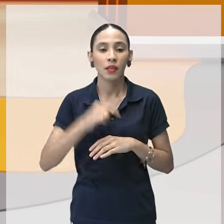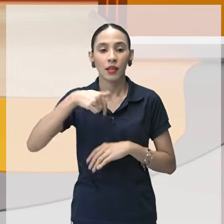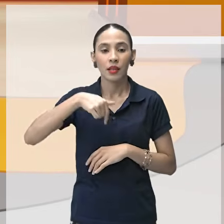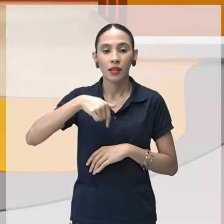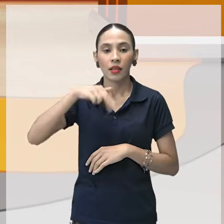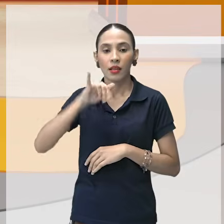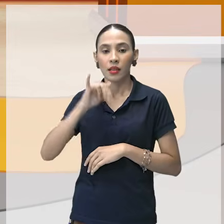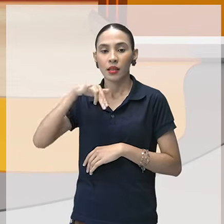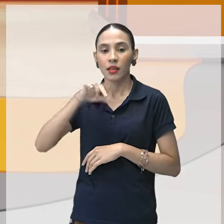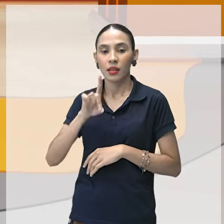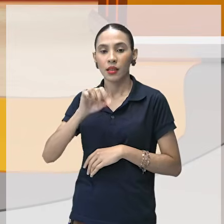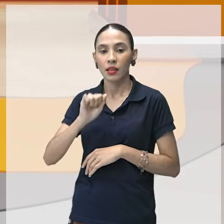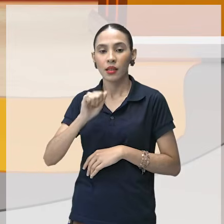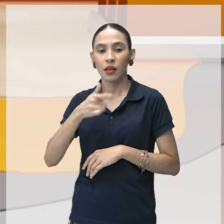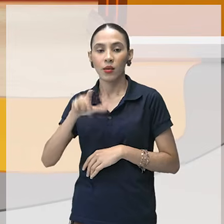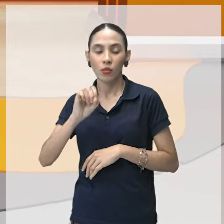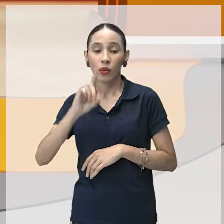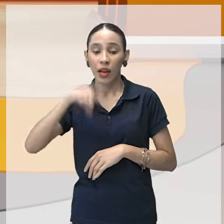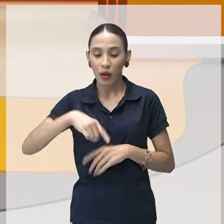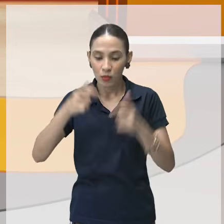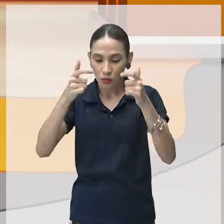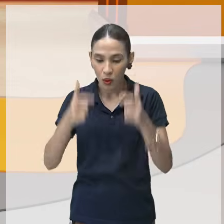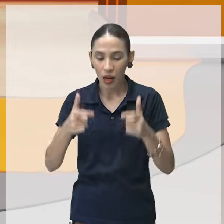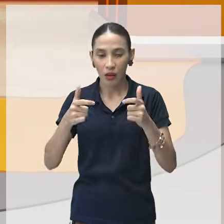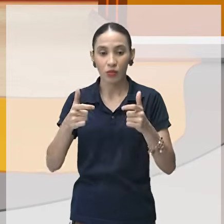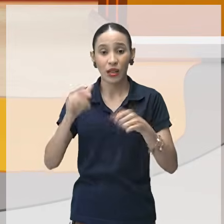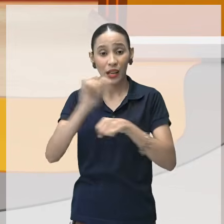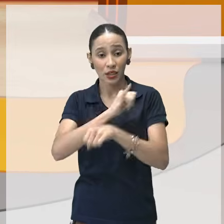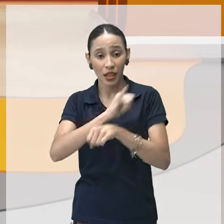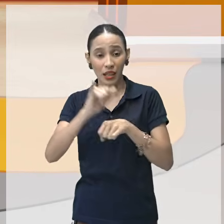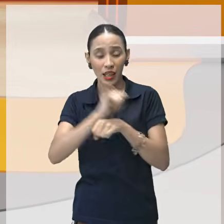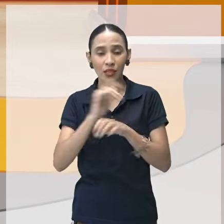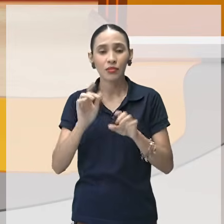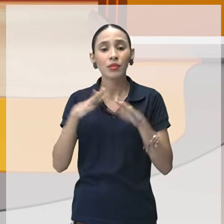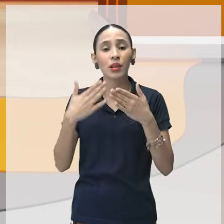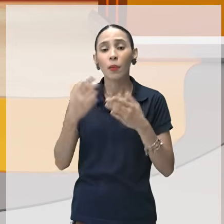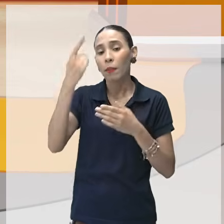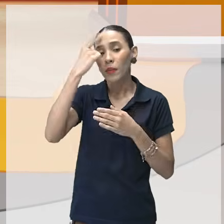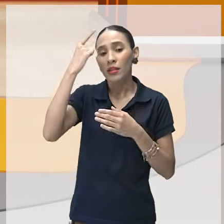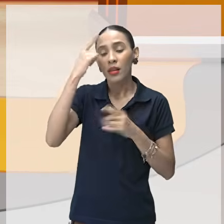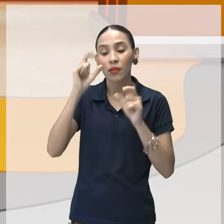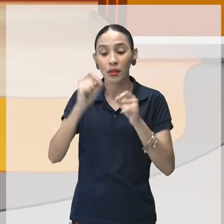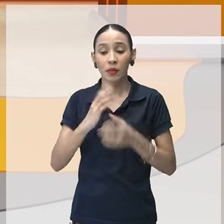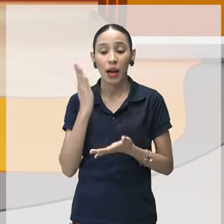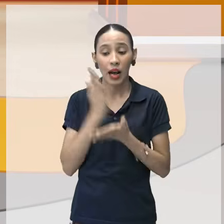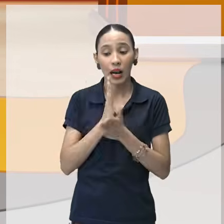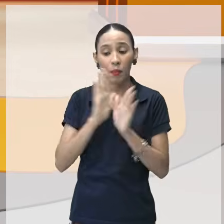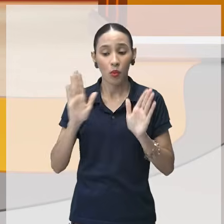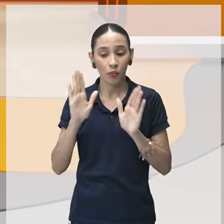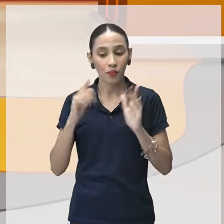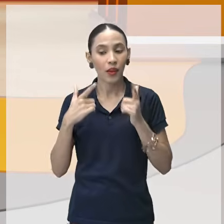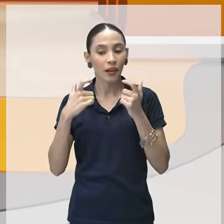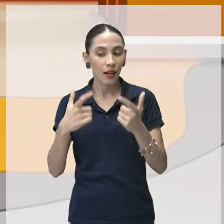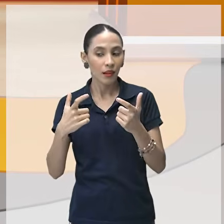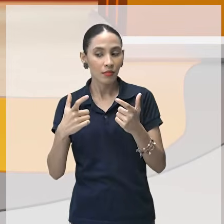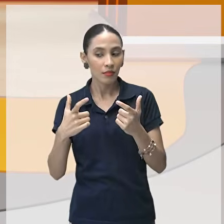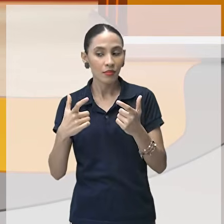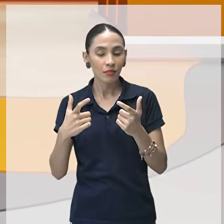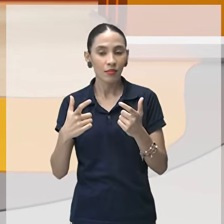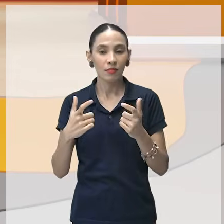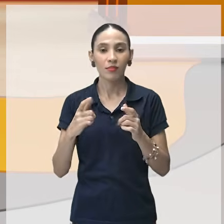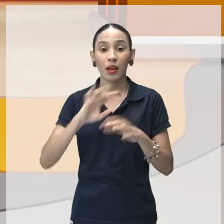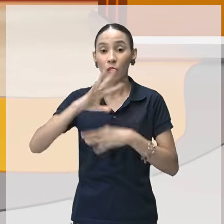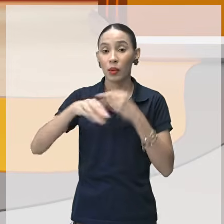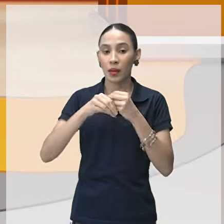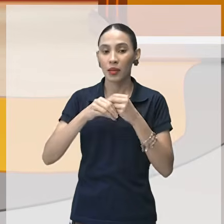Qingdao, é uma área portuária e estratégica. Então, o que os chineses pensaram? Acabou a guerra, um adendo,